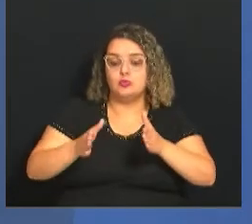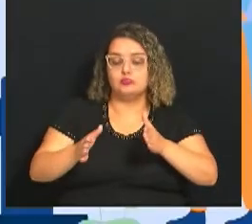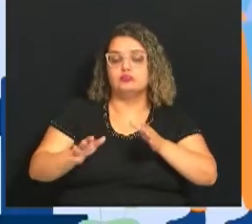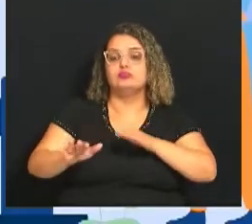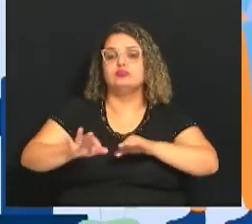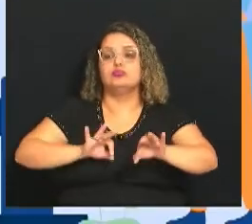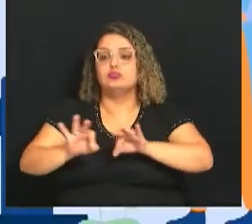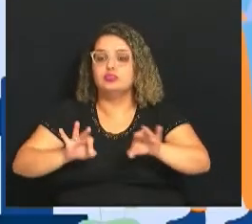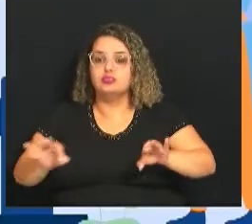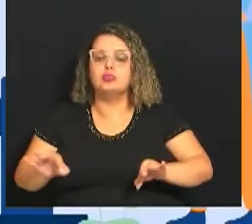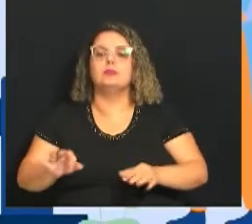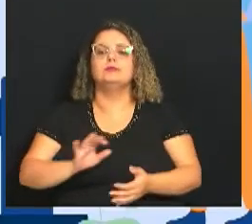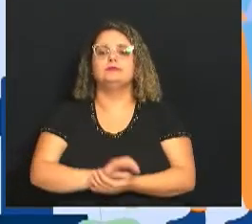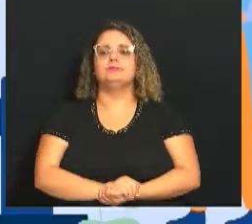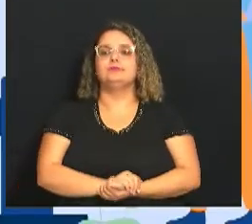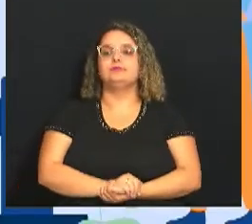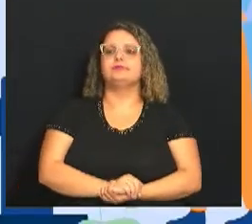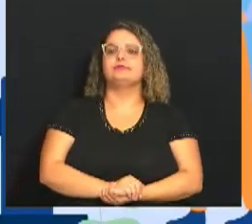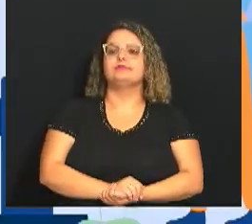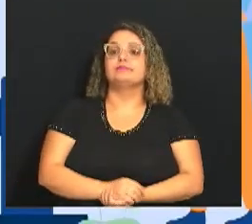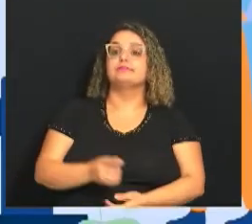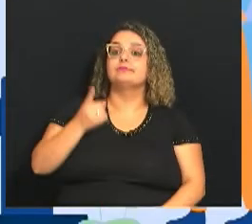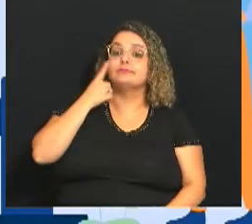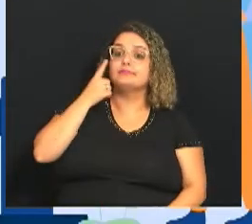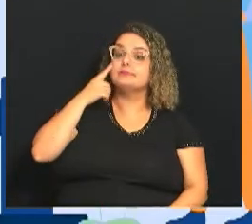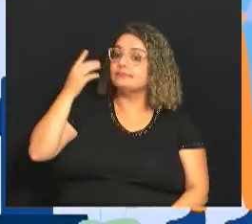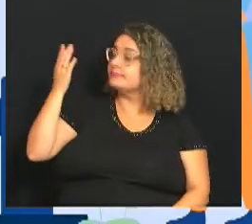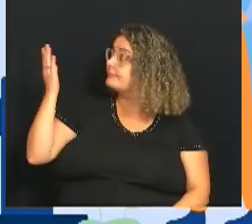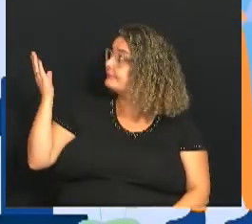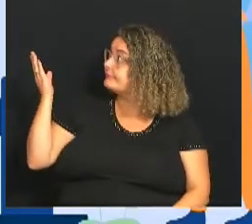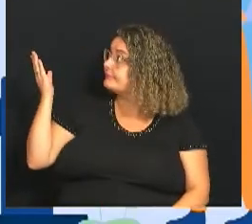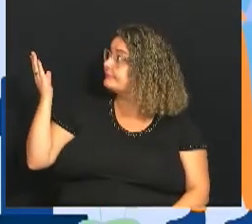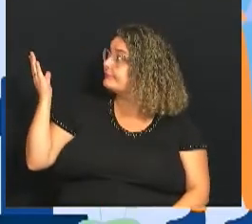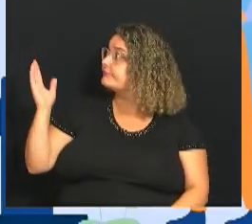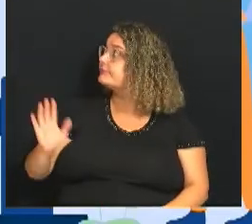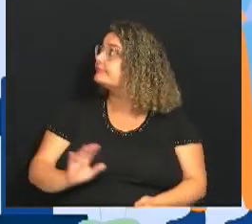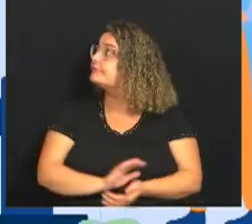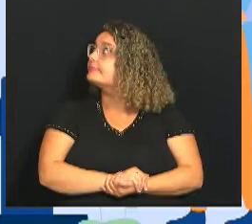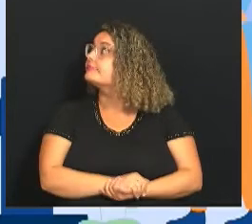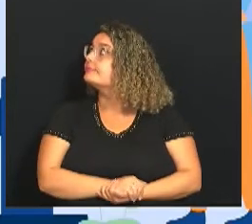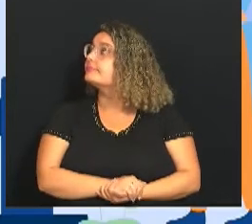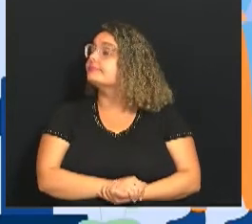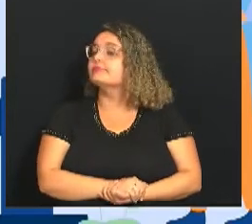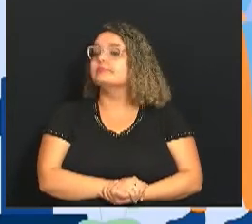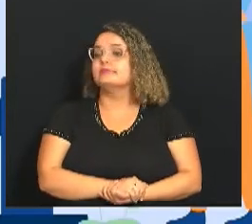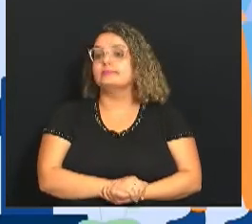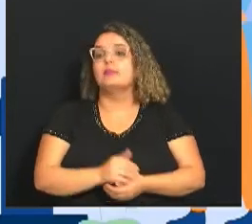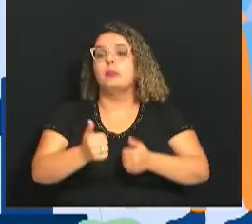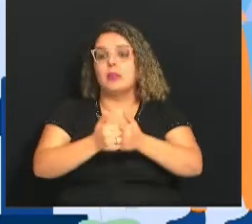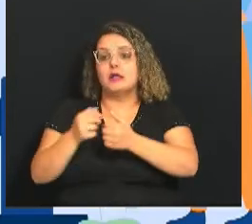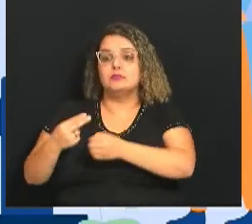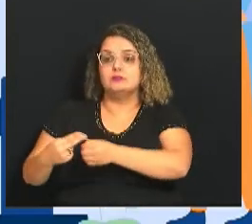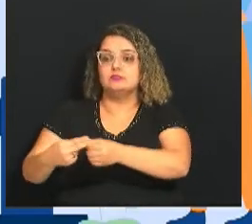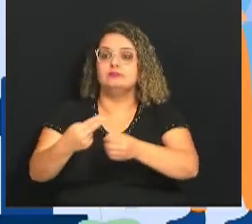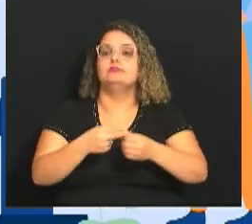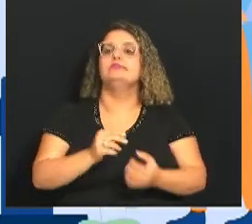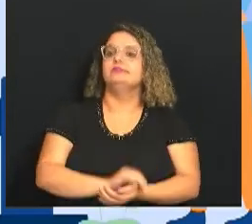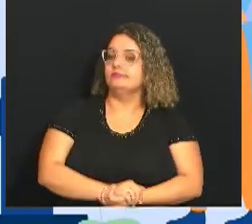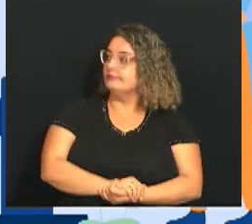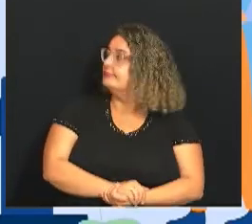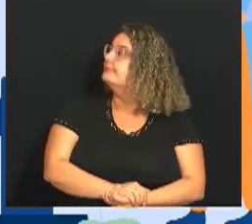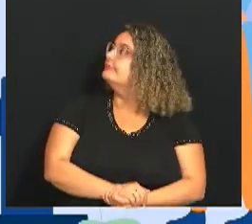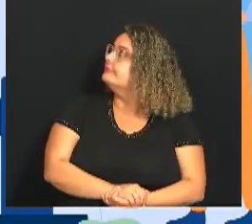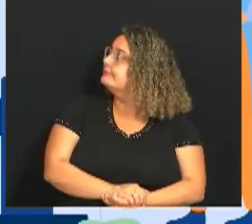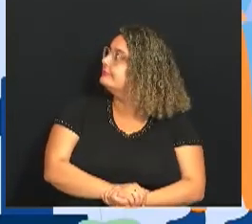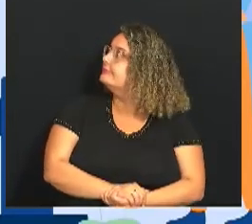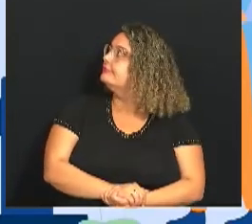da Sanasa. Vamos conferir? São, olha, Cidade Universitária, bem ali onde fica a Unicamp, Vila Ninoca e o Jardim